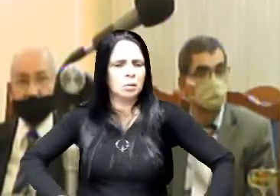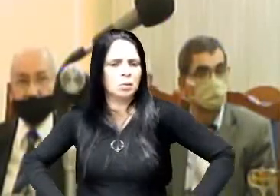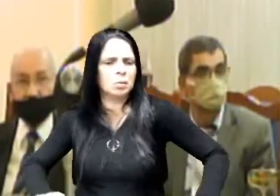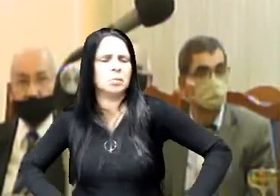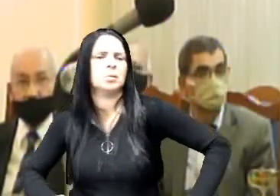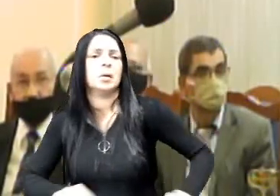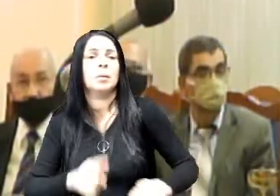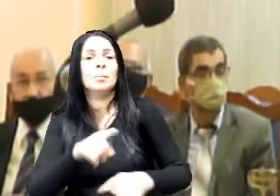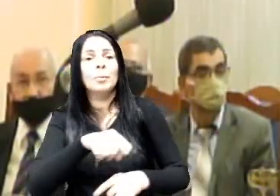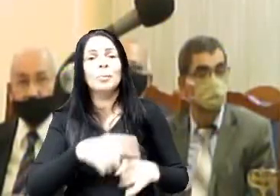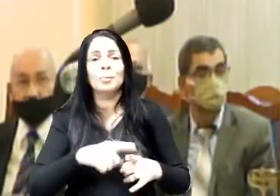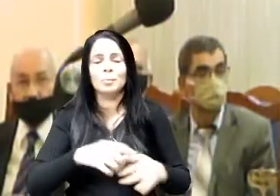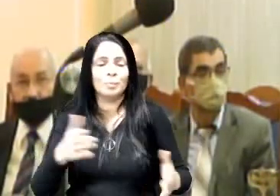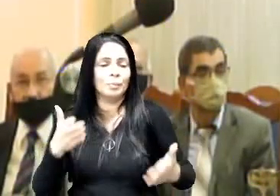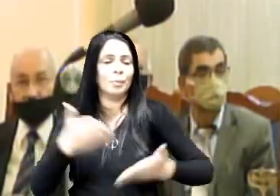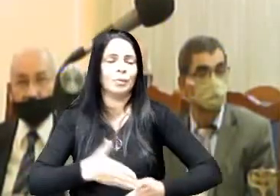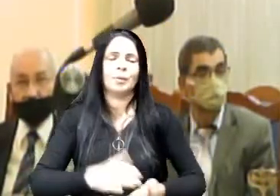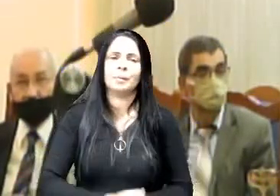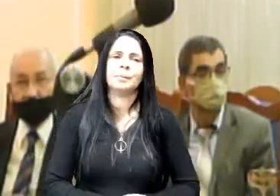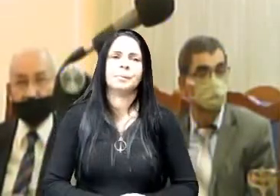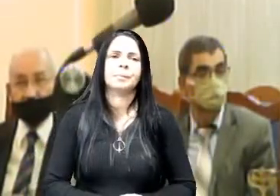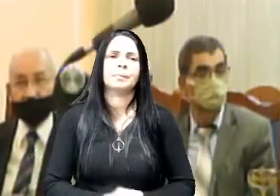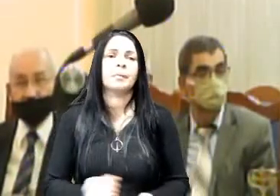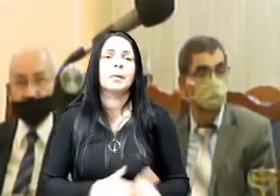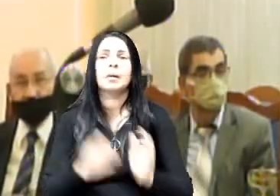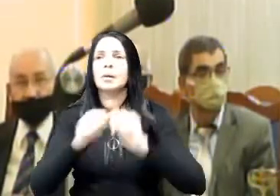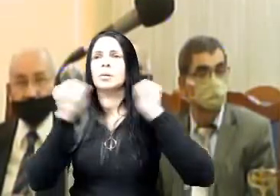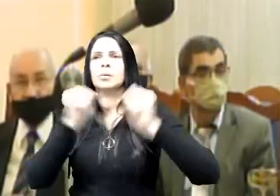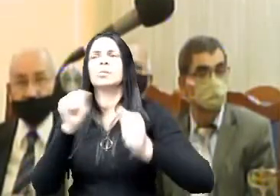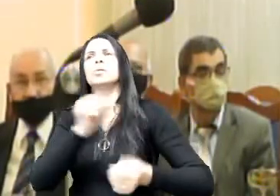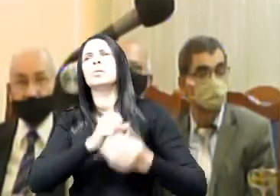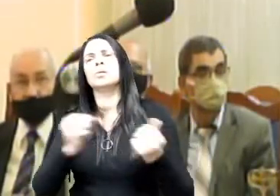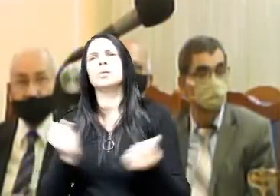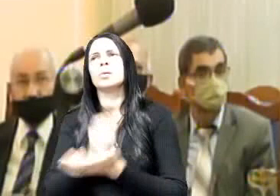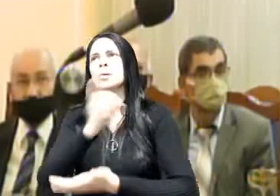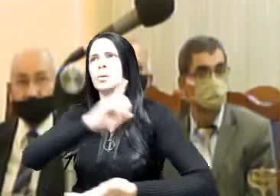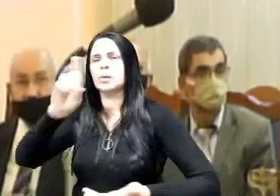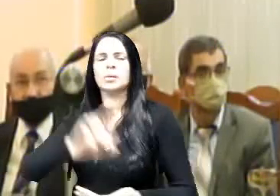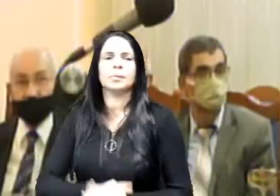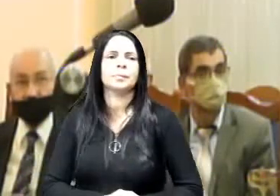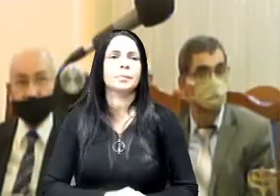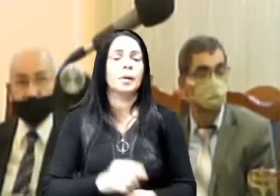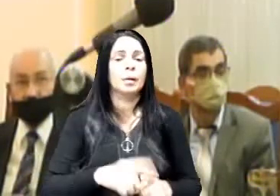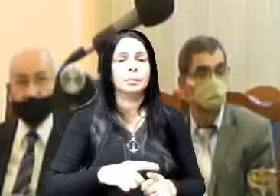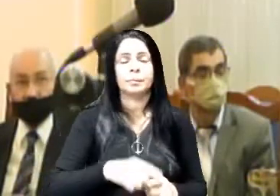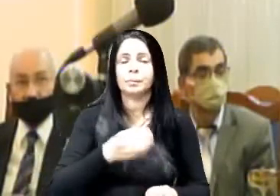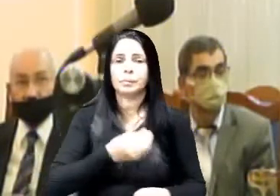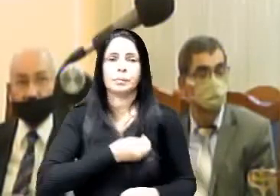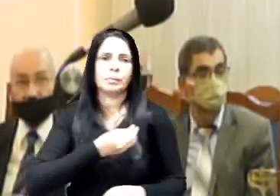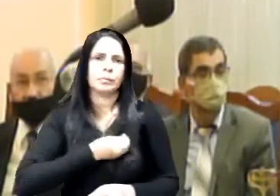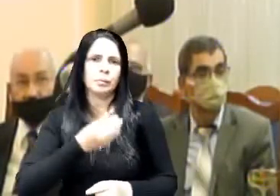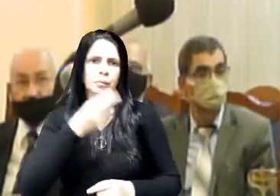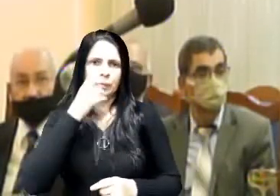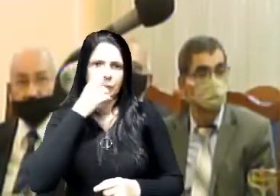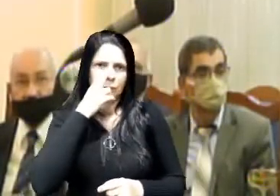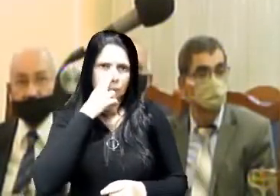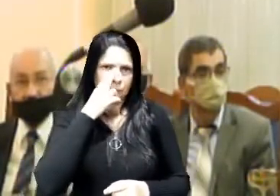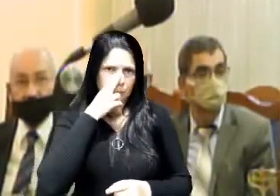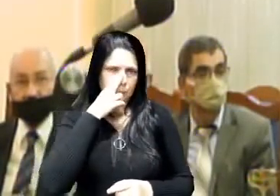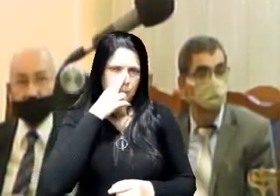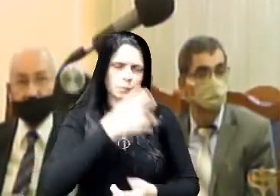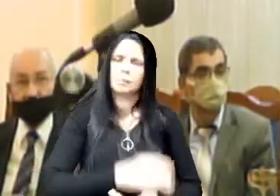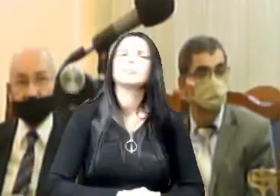Aleluia, glória a Deus. Vida cristã, irmãos, é feito de lutas, feito de dificuldades, feito